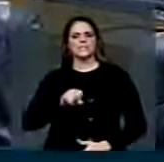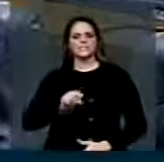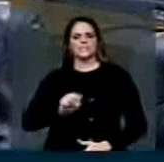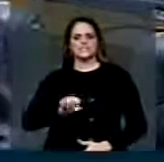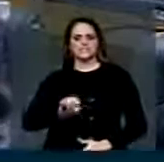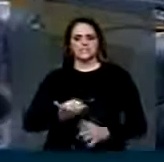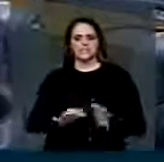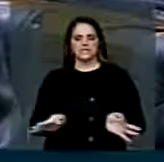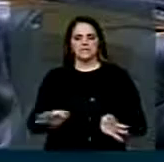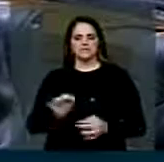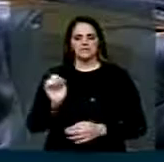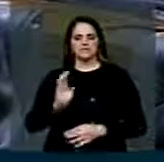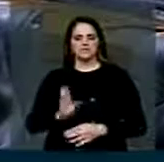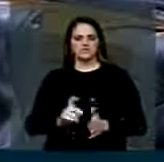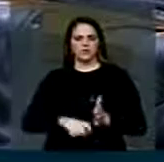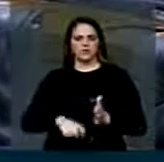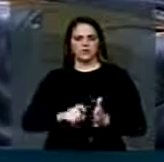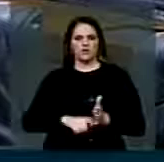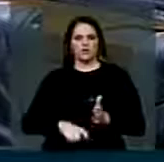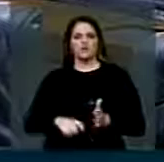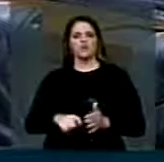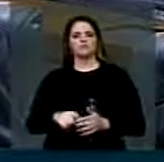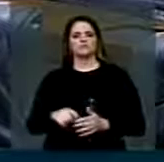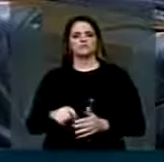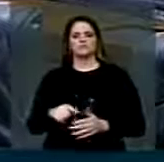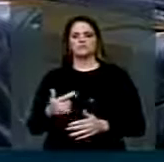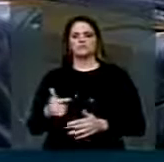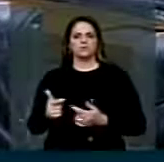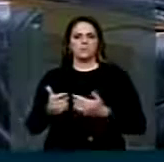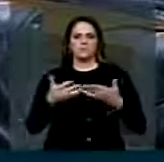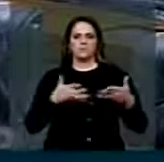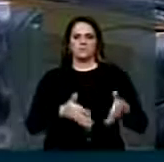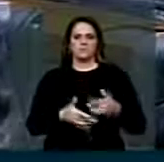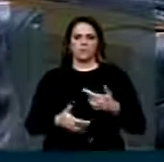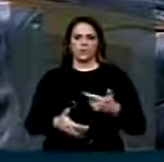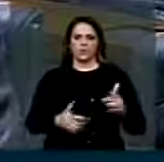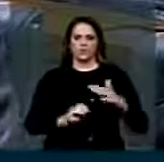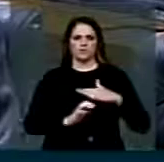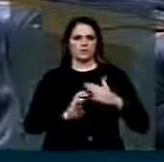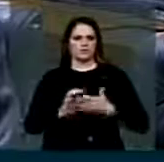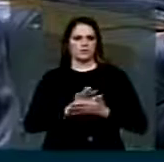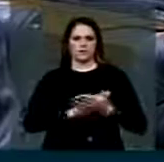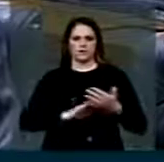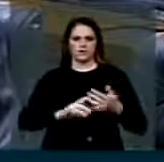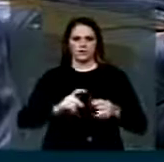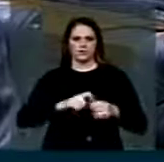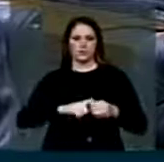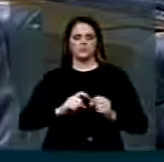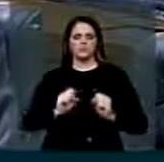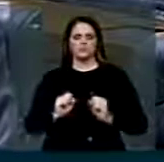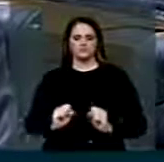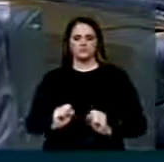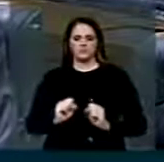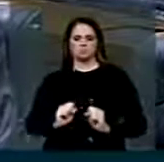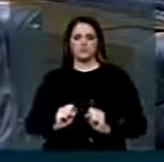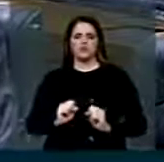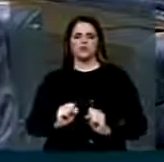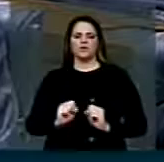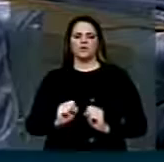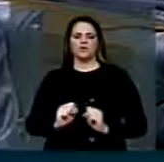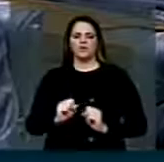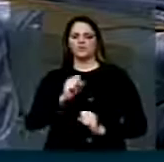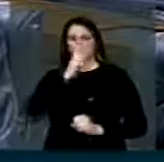até 60 mil ao ano, sem participar em outra empresa como sócio titular. Ele poderá ter